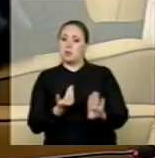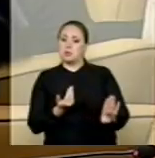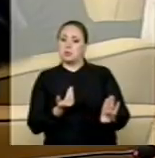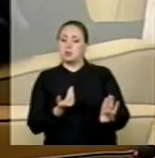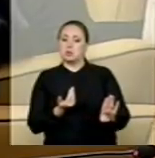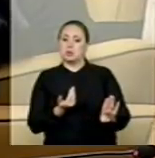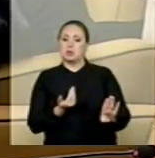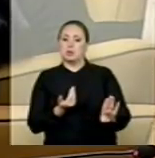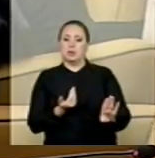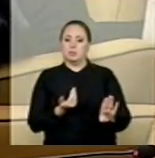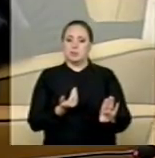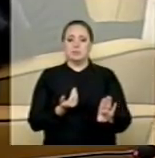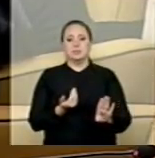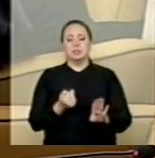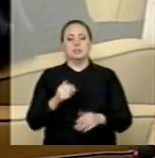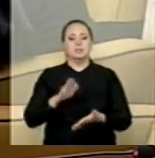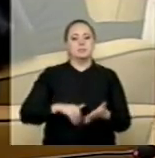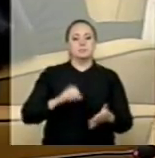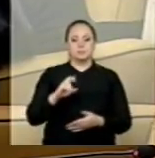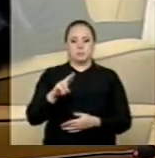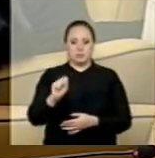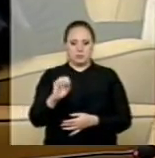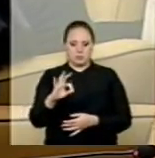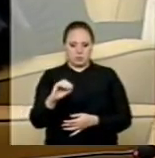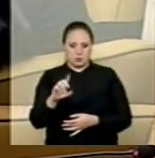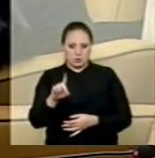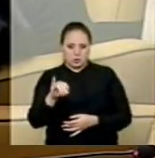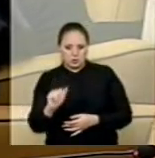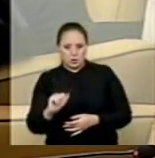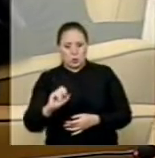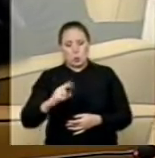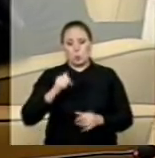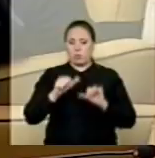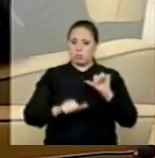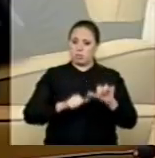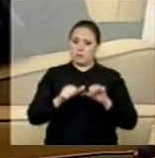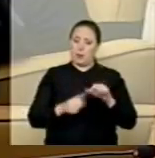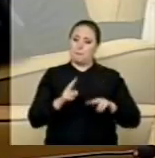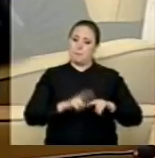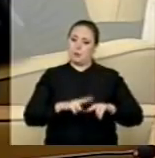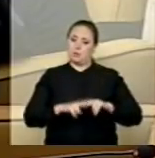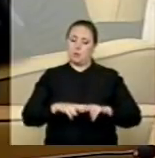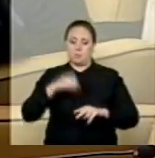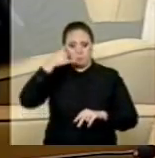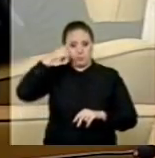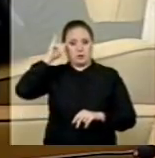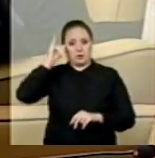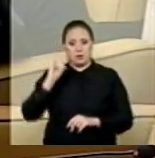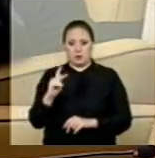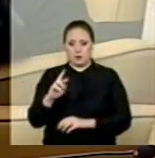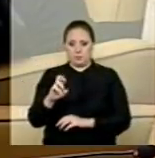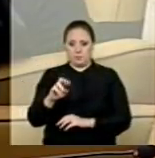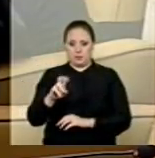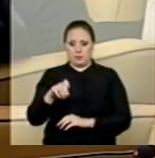custódia, caso ilegal, convertê-la em preventiva, uma vez presentes